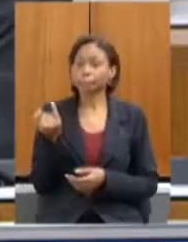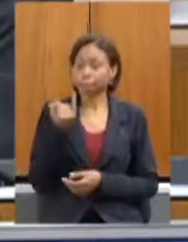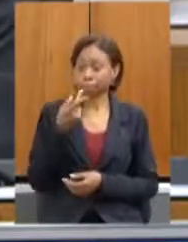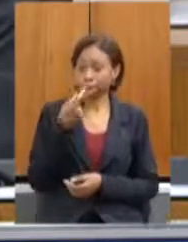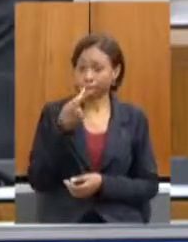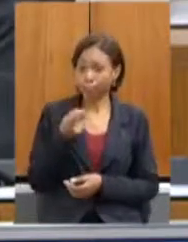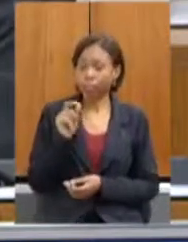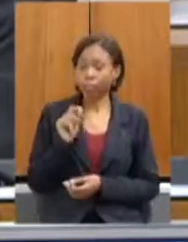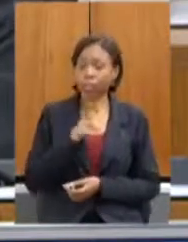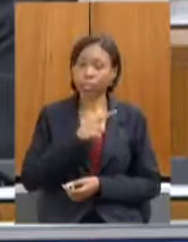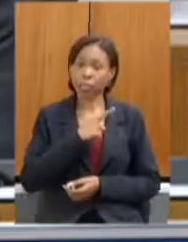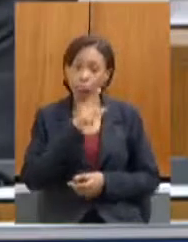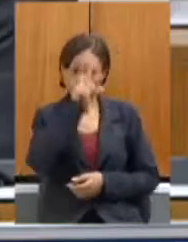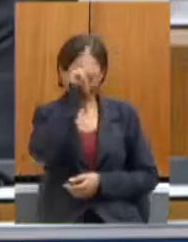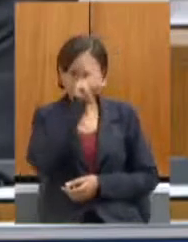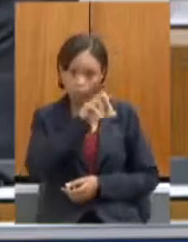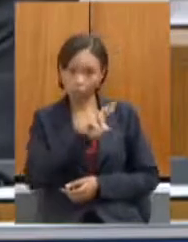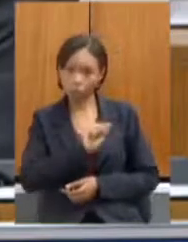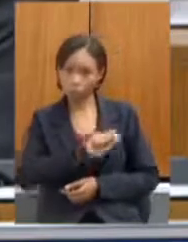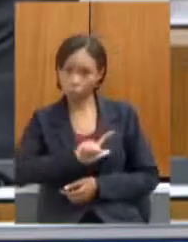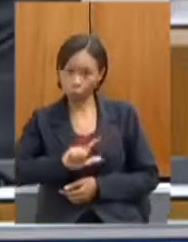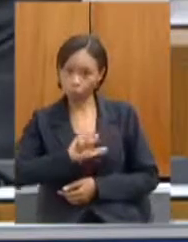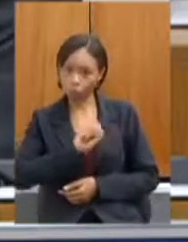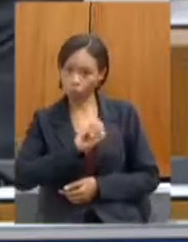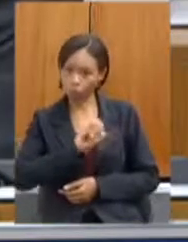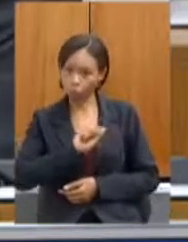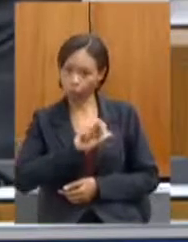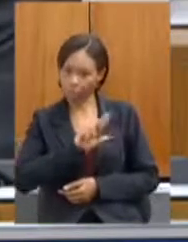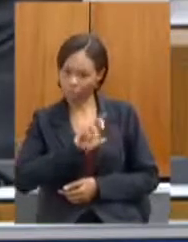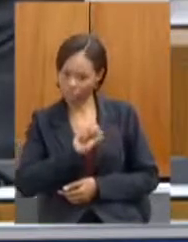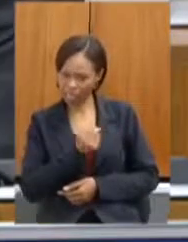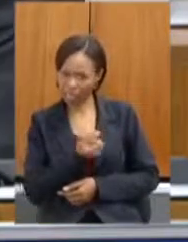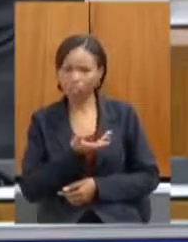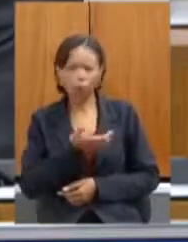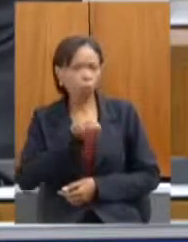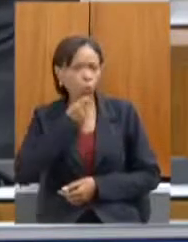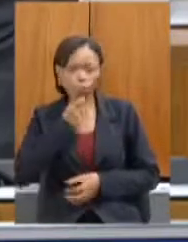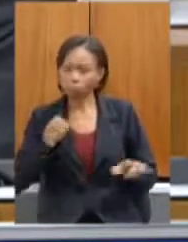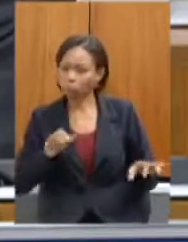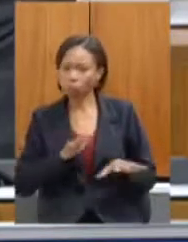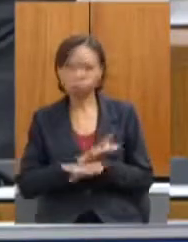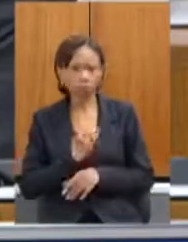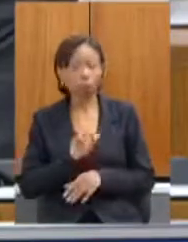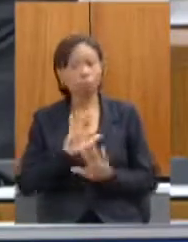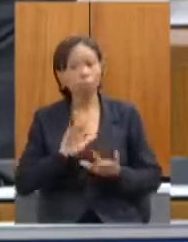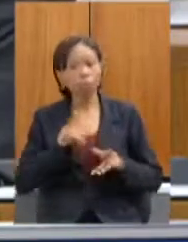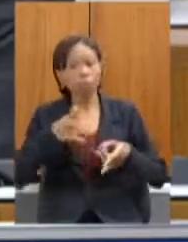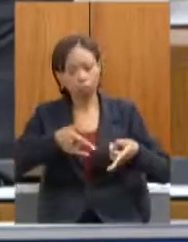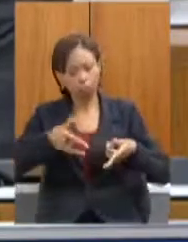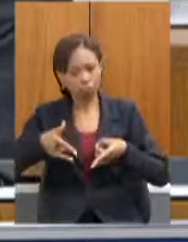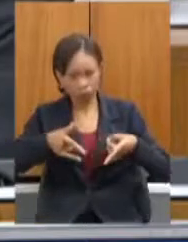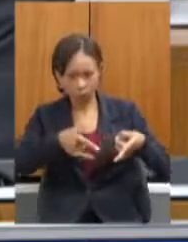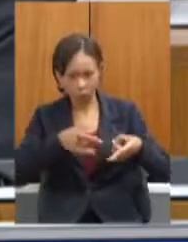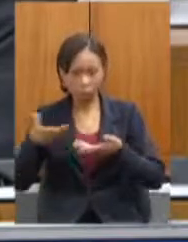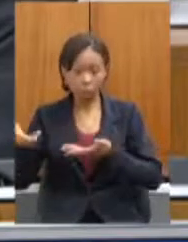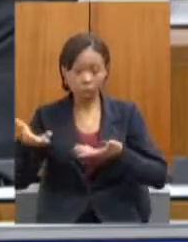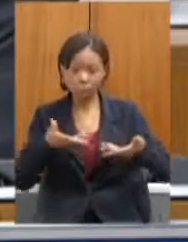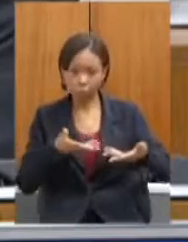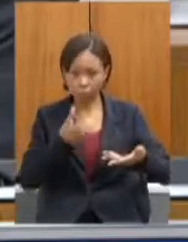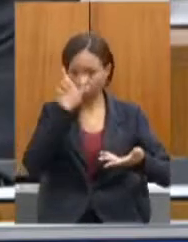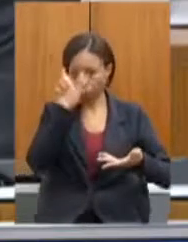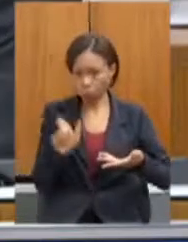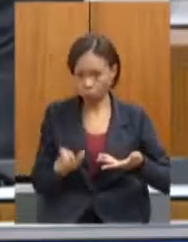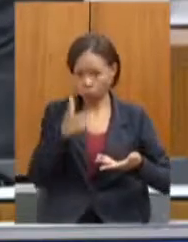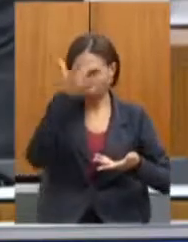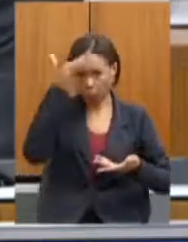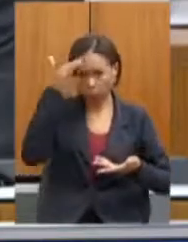temos o Raul Soares ele não está com a capacidade plena ele tem leitos ainda para receber para receber pacientes saúde mental ou